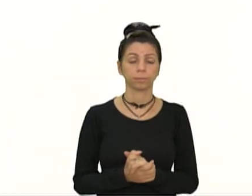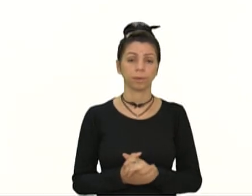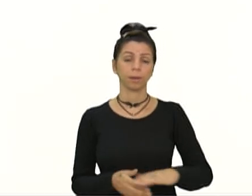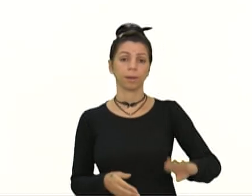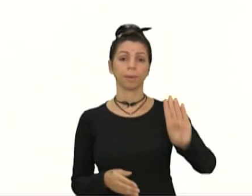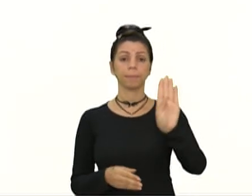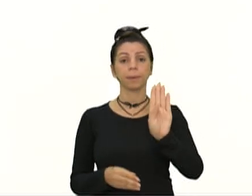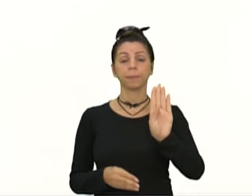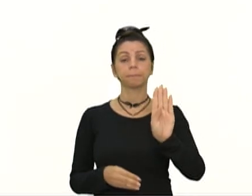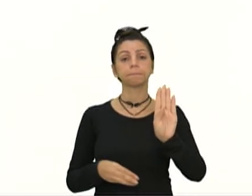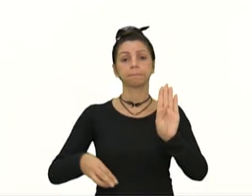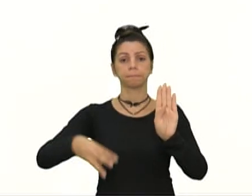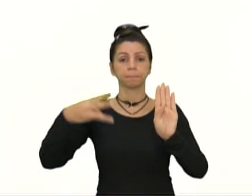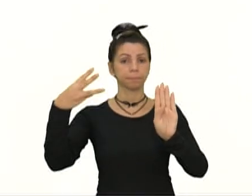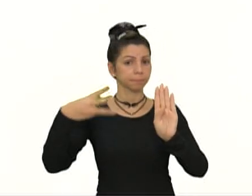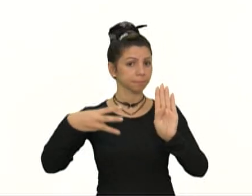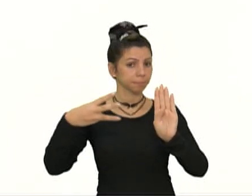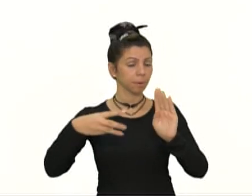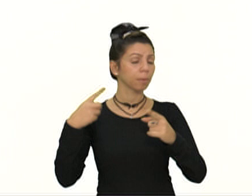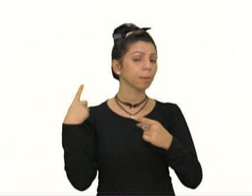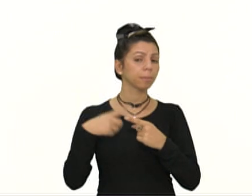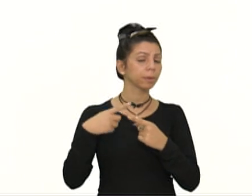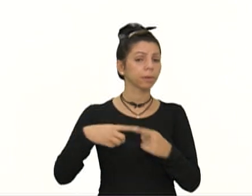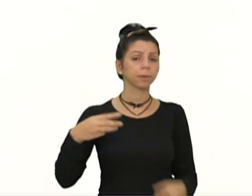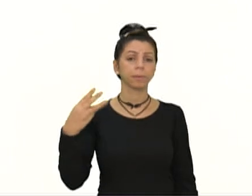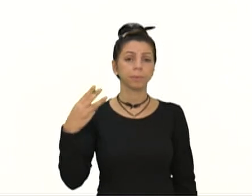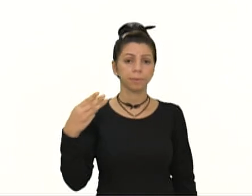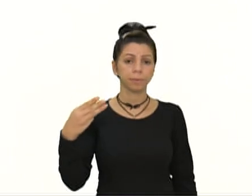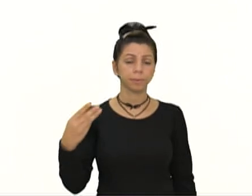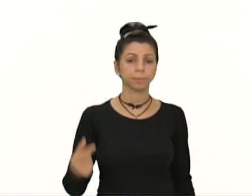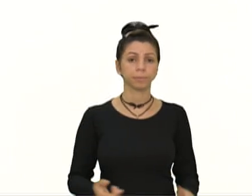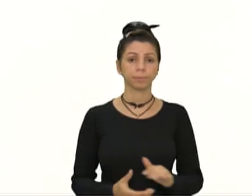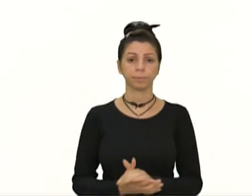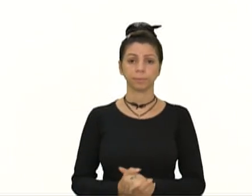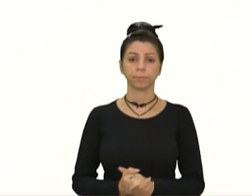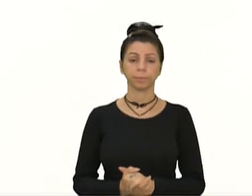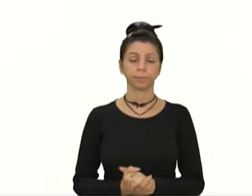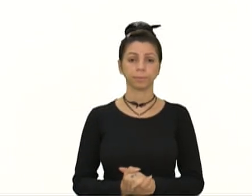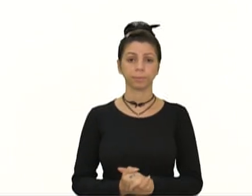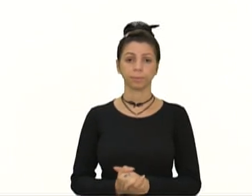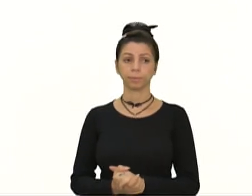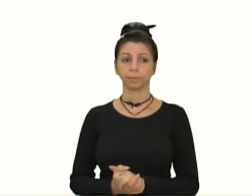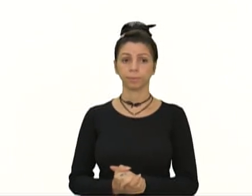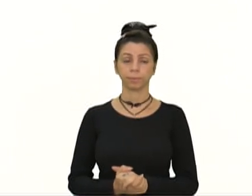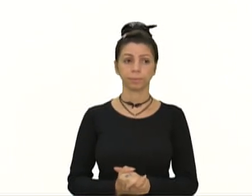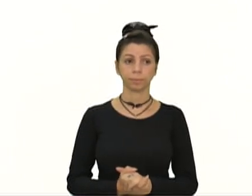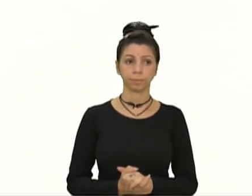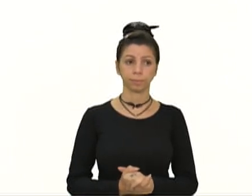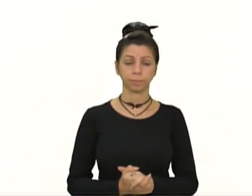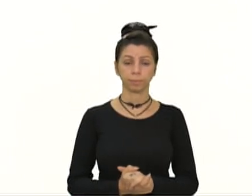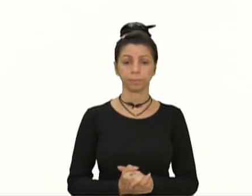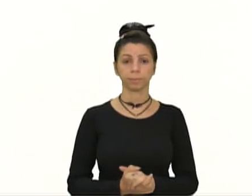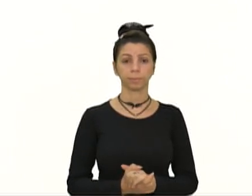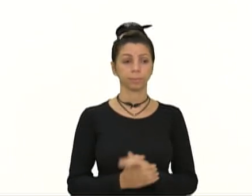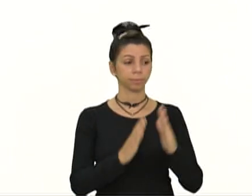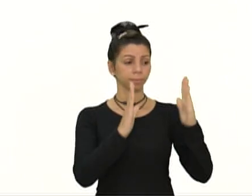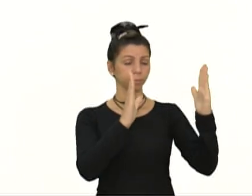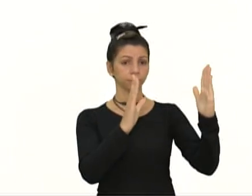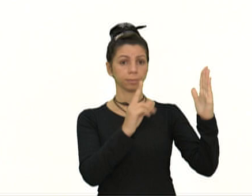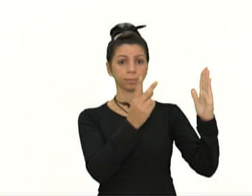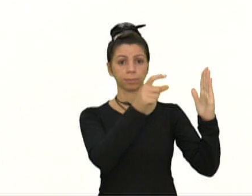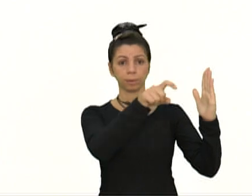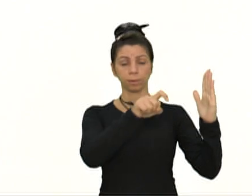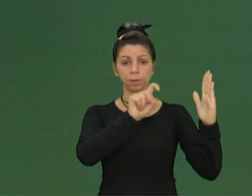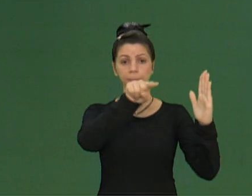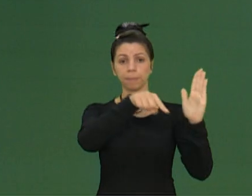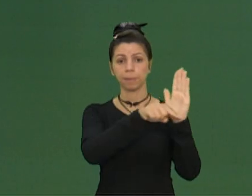é a 3. Por que será que é o 3, né? Vamos verificar? Ou a resolução para vocês? A equação modular igual a minha equação